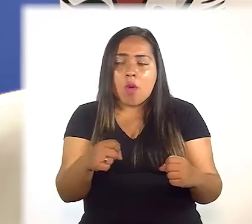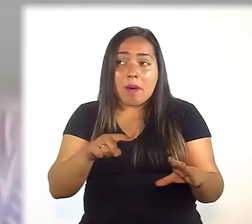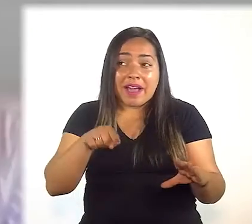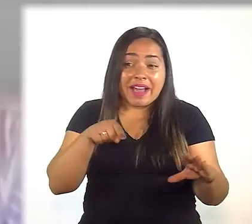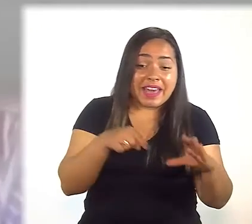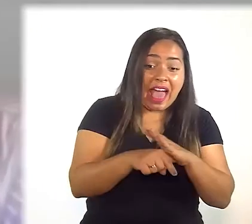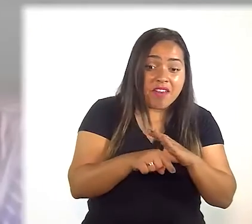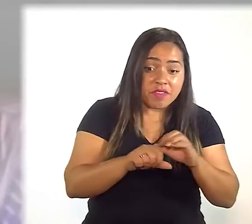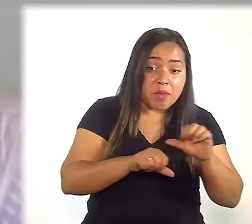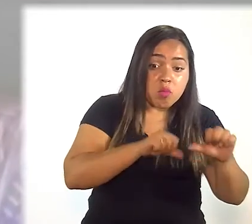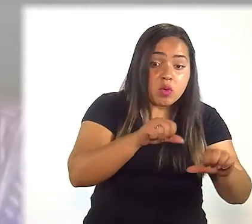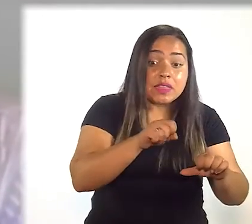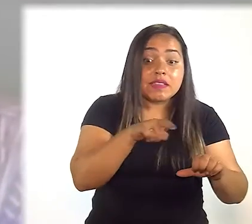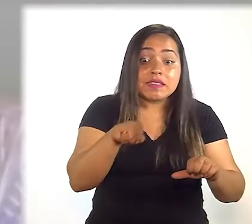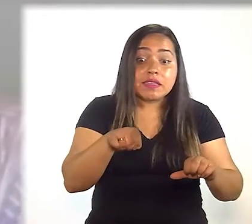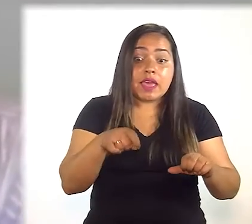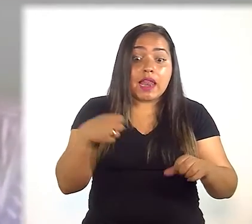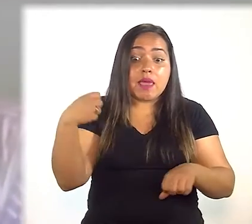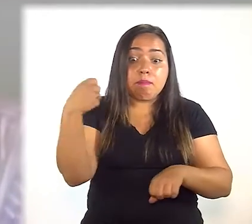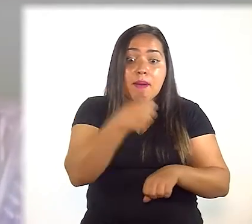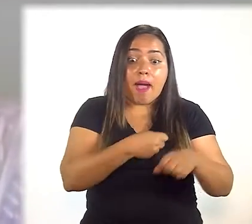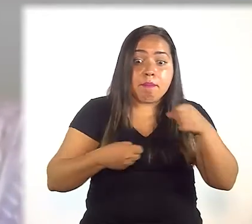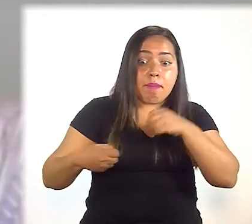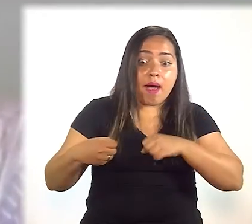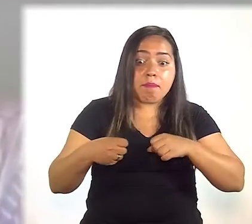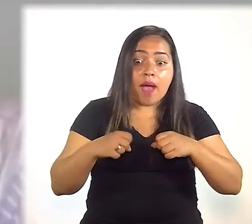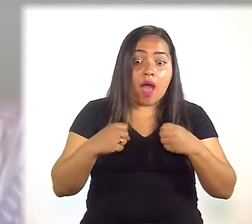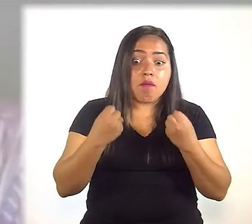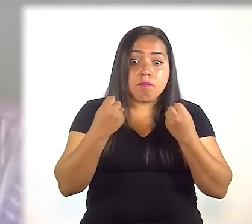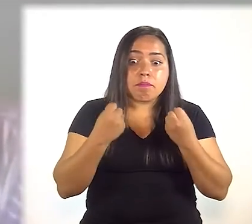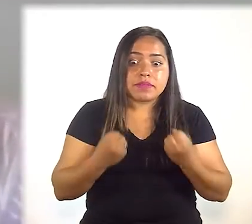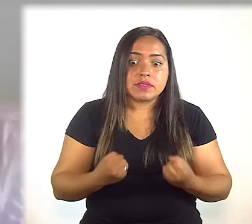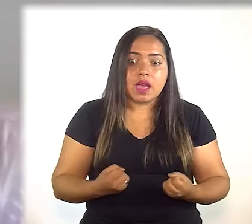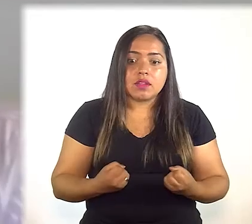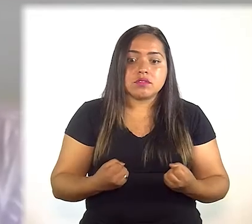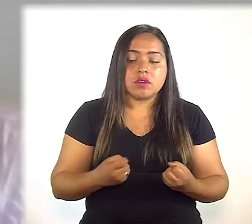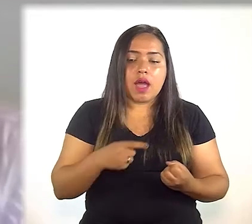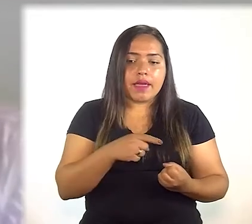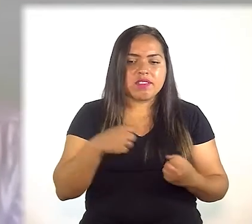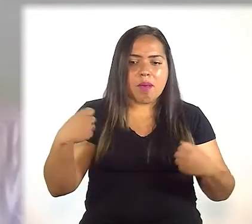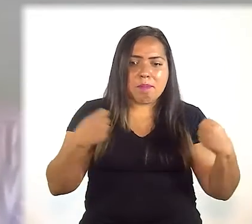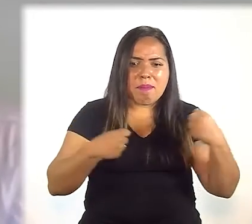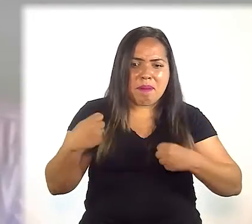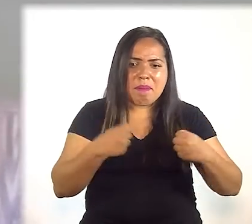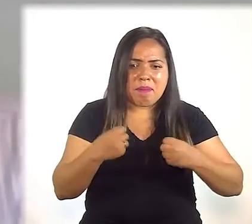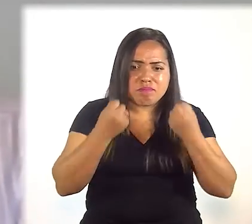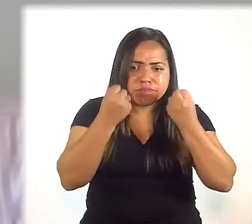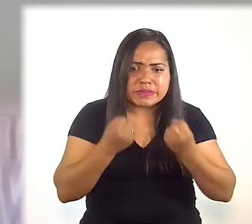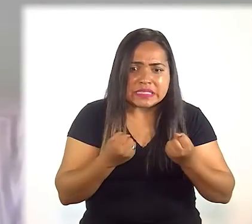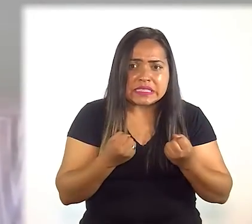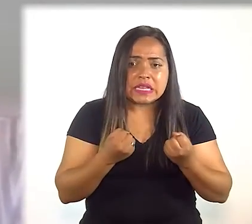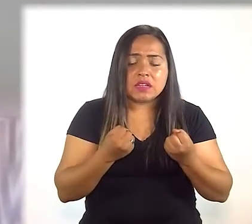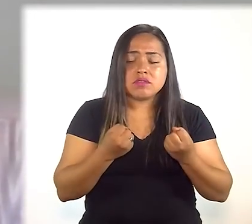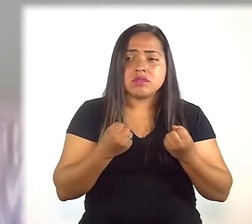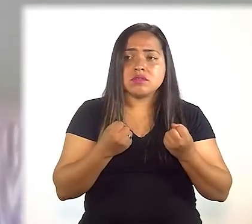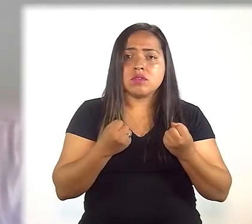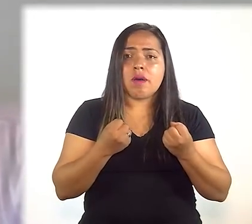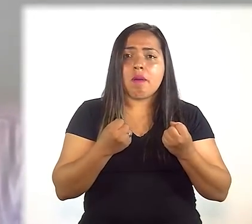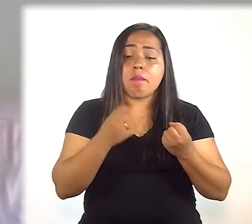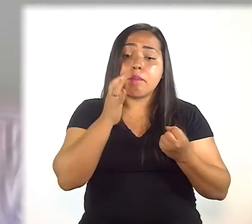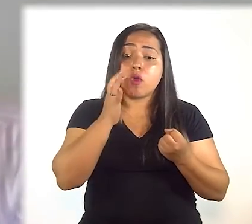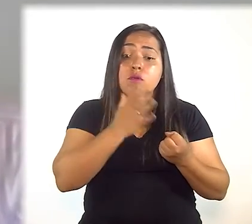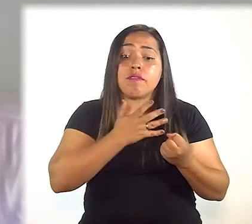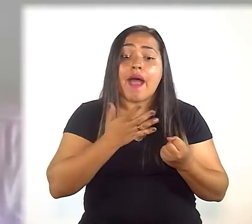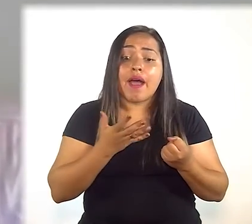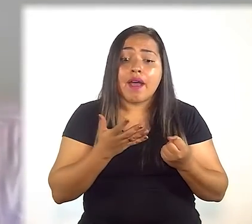uma violência física, continua sendo uma infração de menor potencial ofensivo. Só deixa de ser infração de menor potencial ofensivo